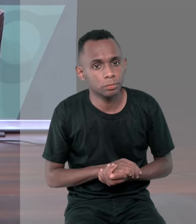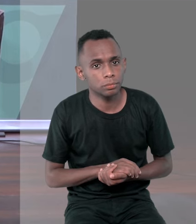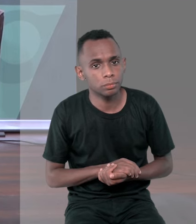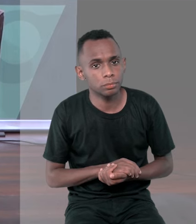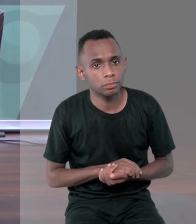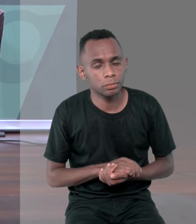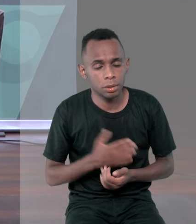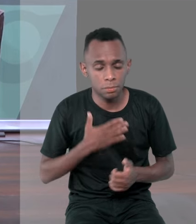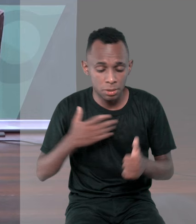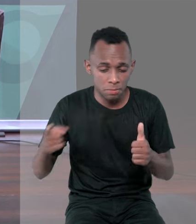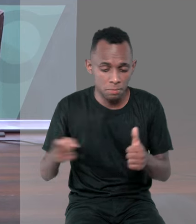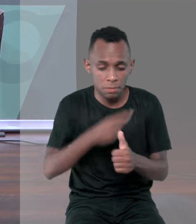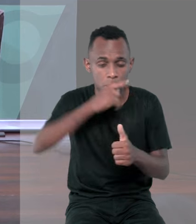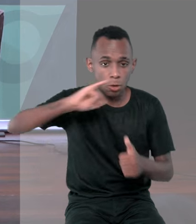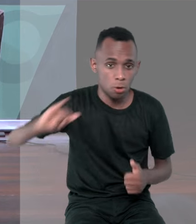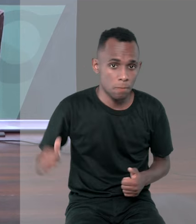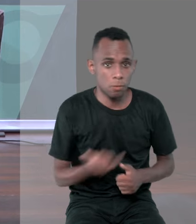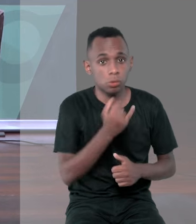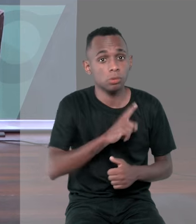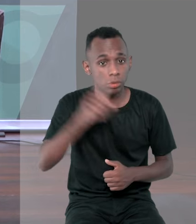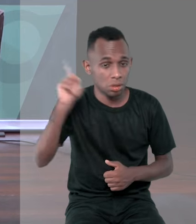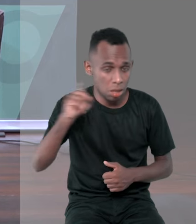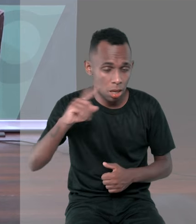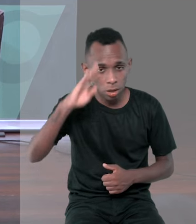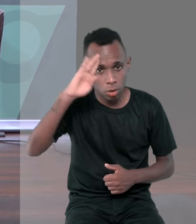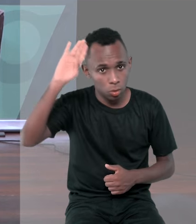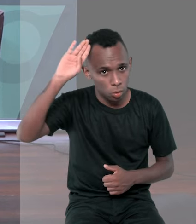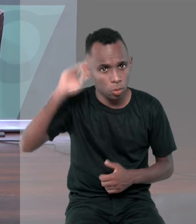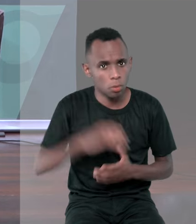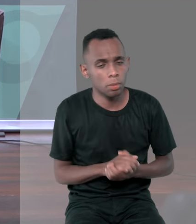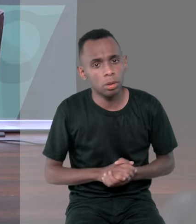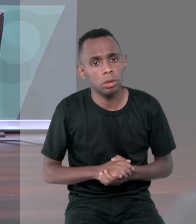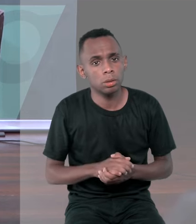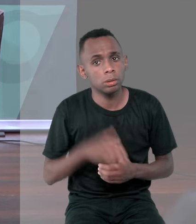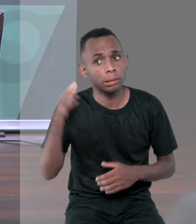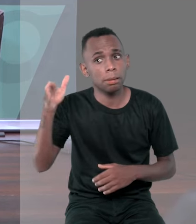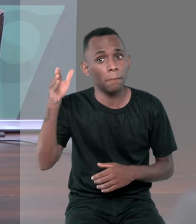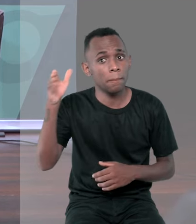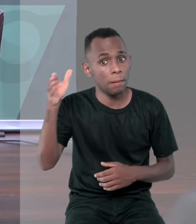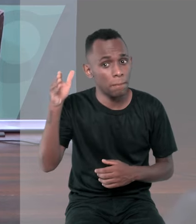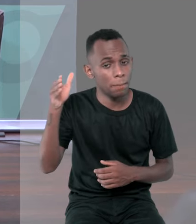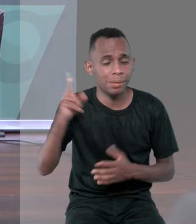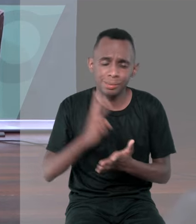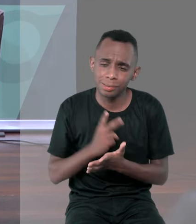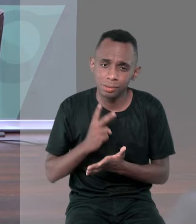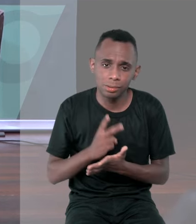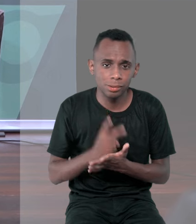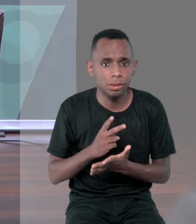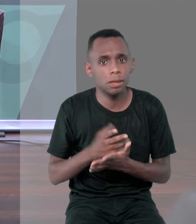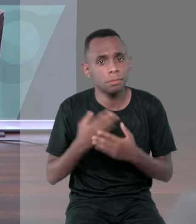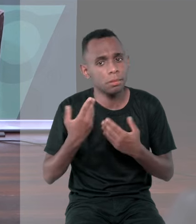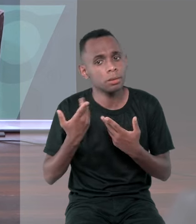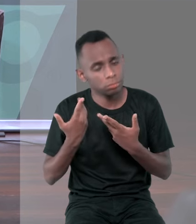Foi a minha primeira vez, né, em Havana, e me mandaram tantas vezes para lá que eu acabei, de fato,